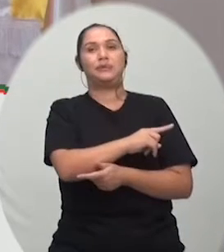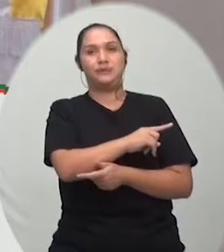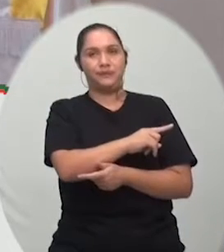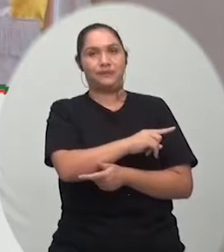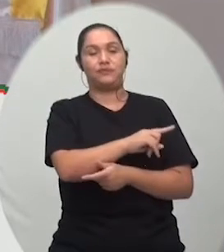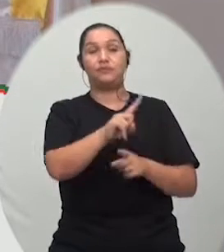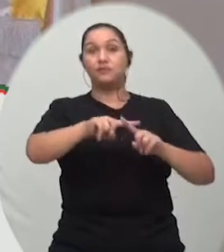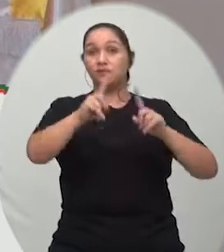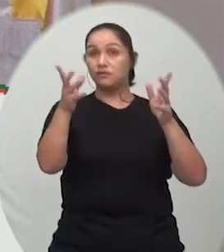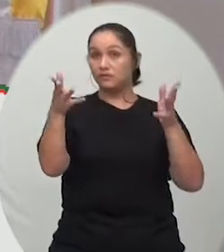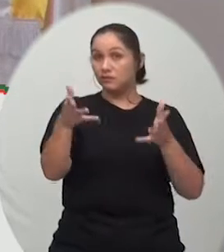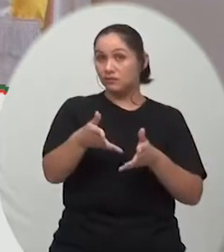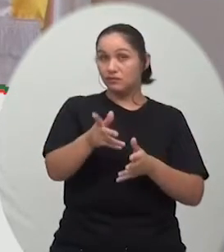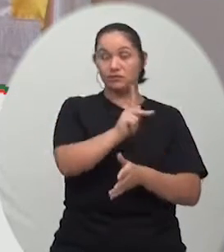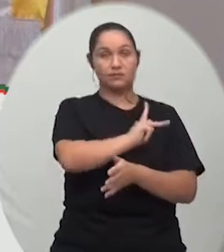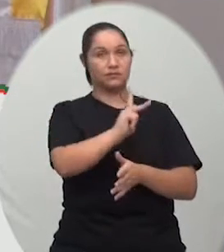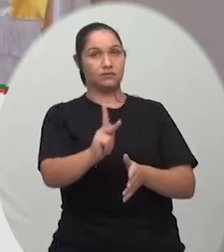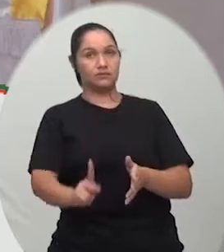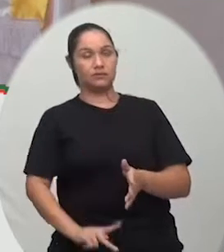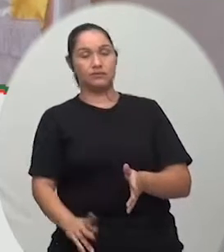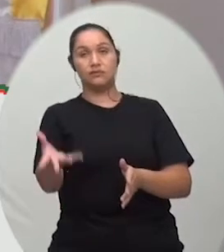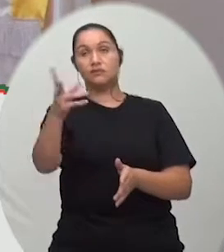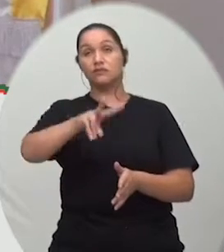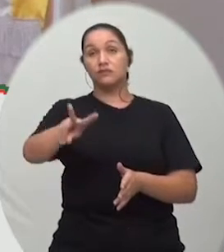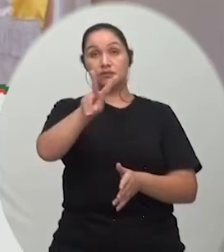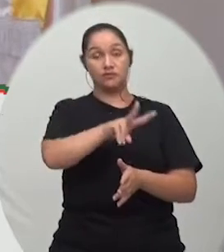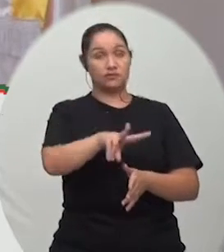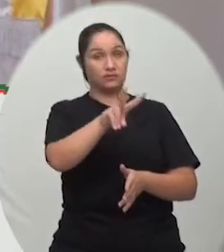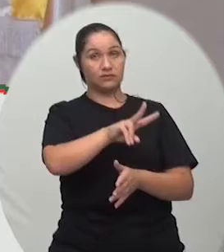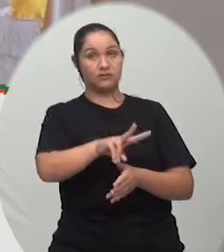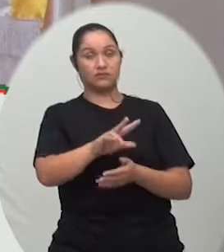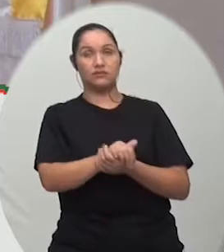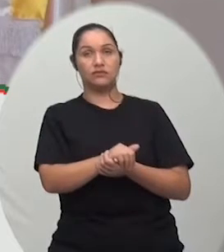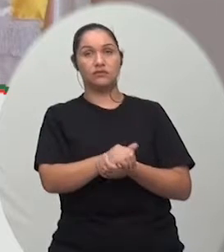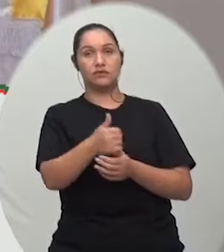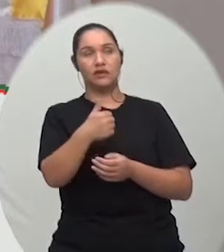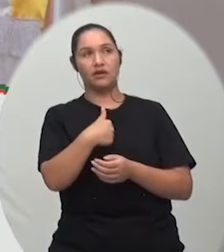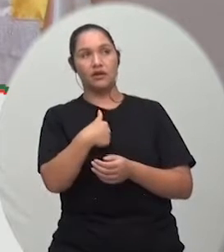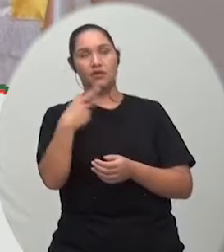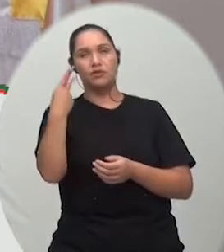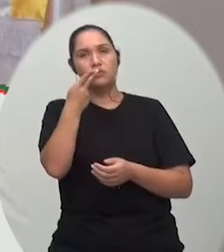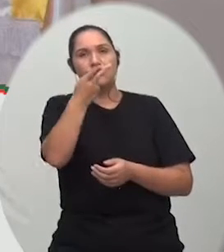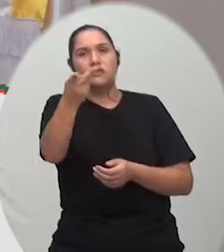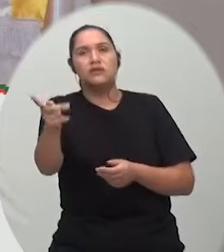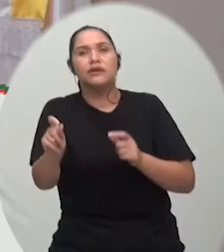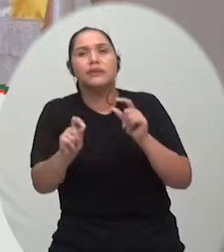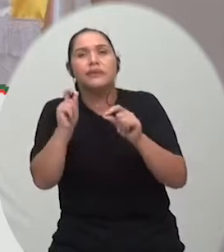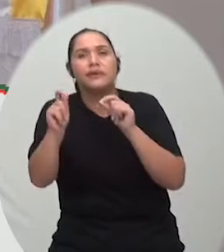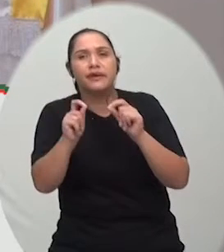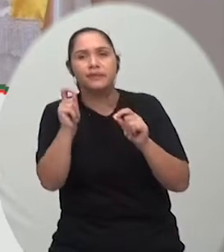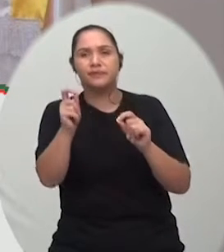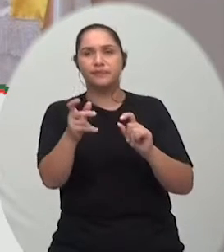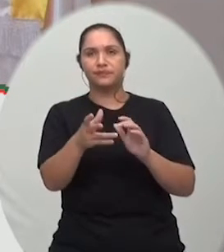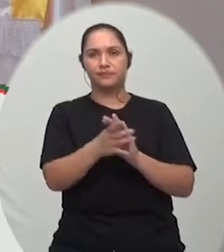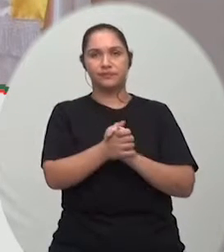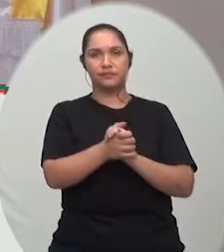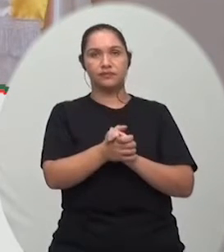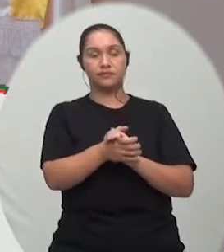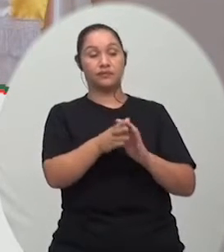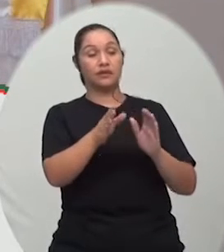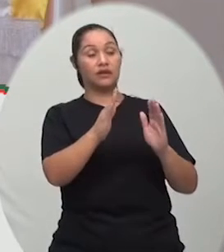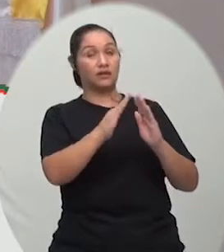Mas hoje, senhor presidente, senhores vereadores, eu tive visitando o